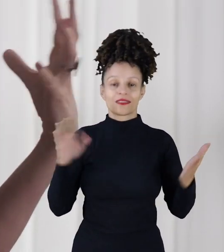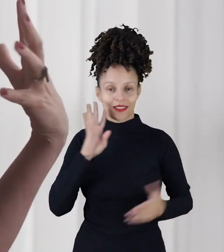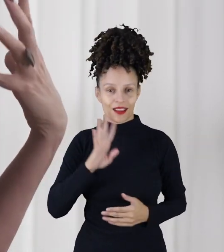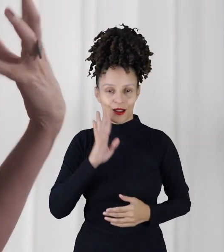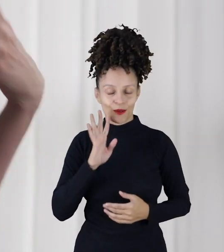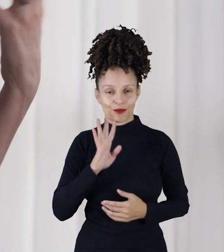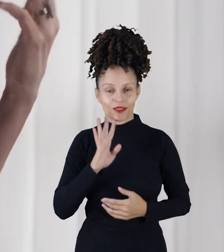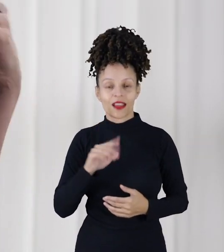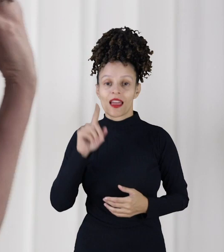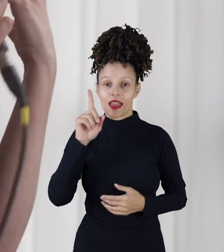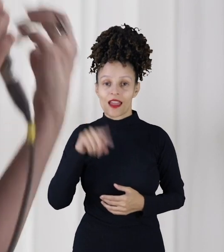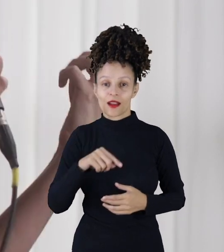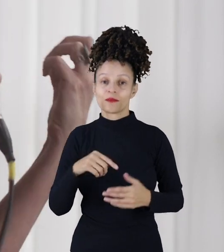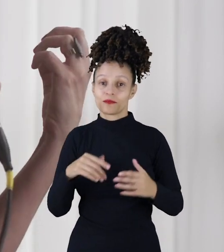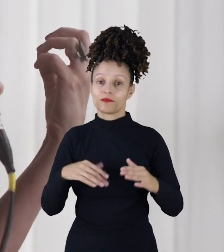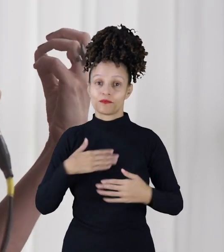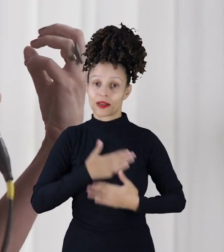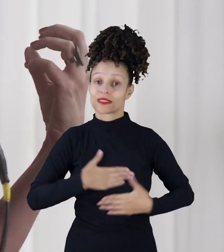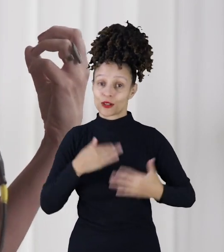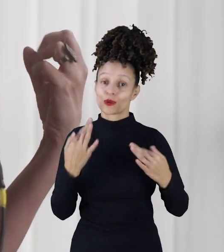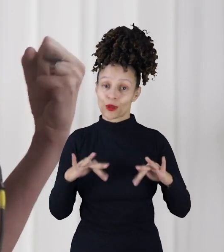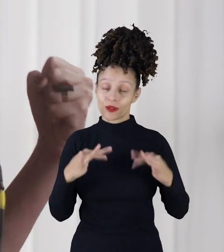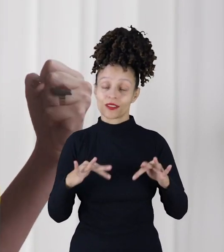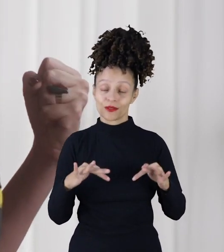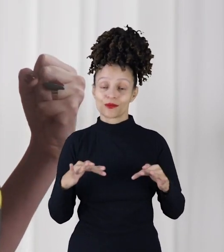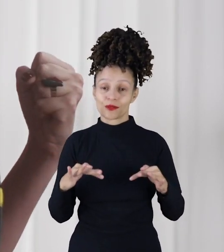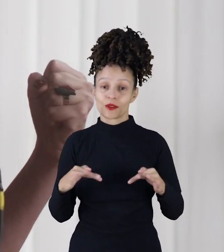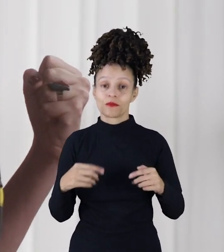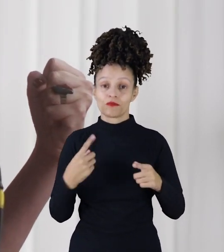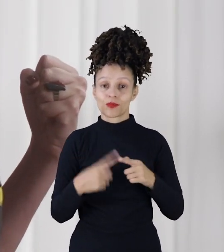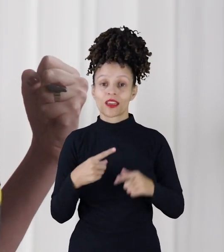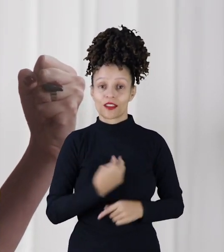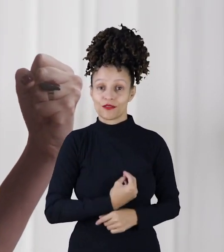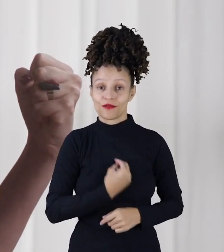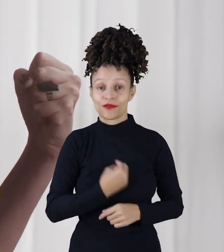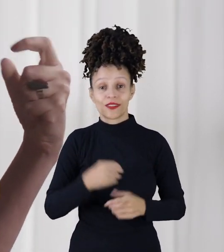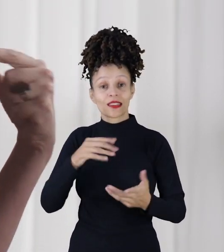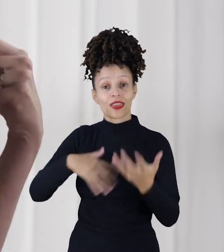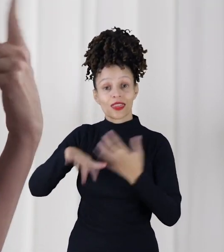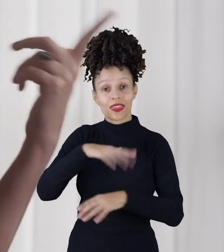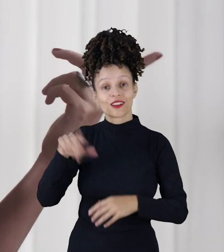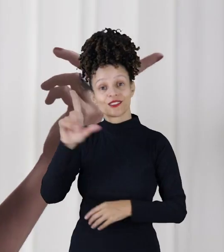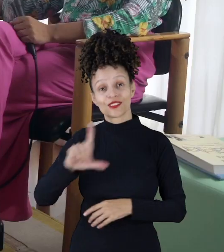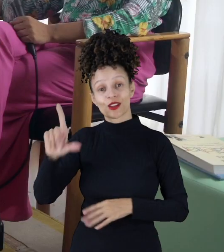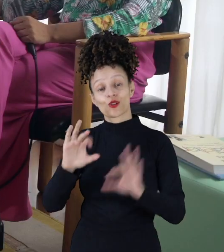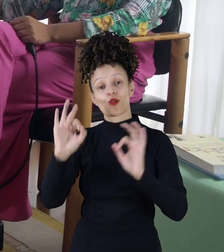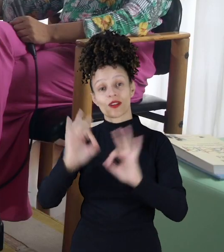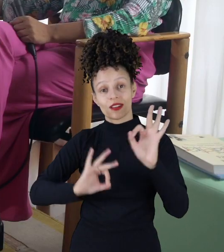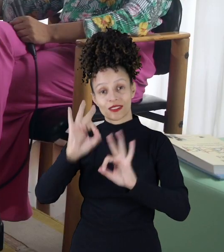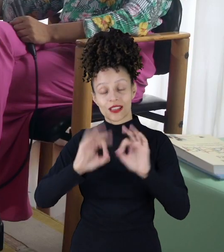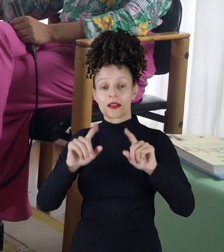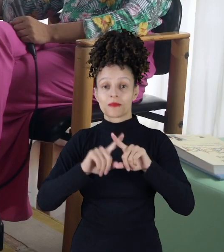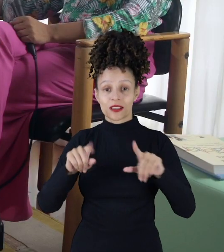Aquele prazer, que legal. Às vezes é um prazer dolorido, né? Porque enquanto a vida desorganiza,